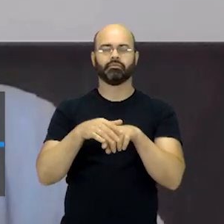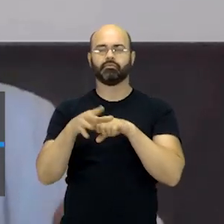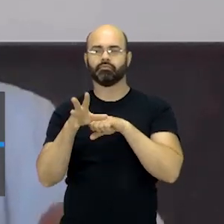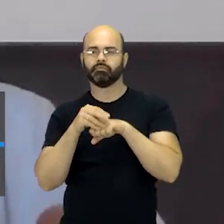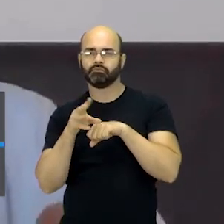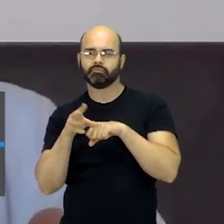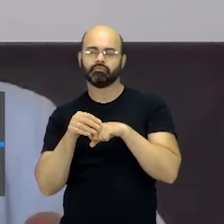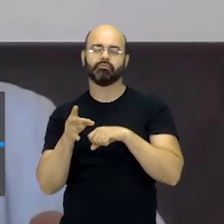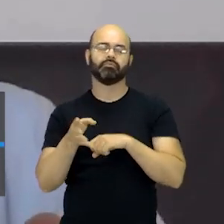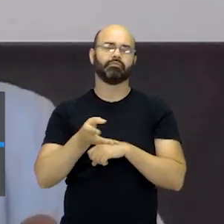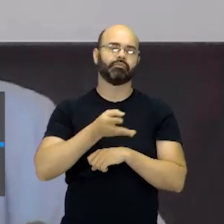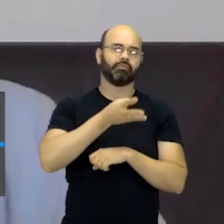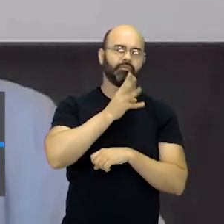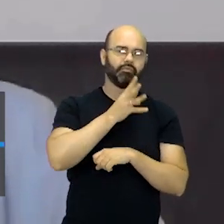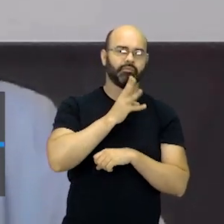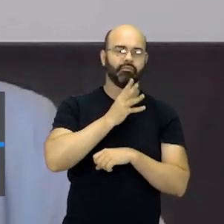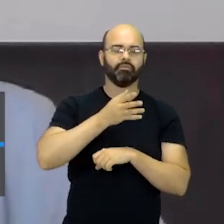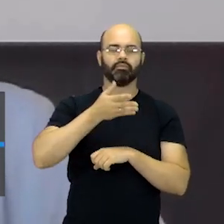né, estamos